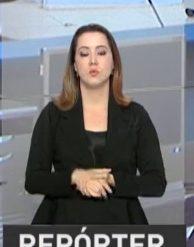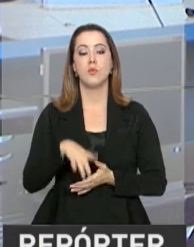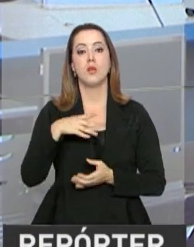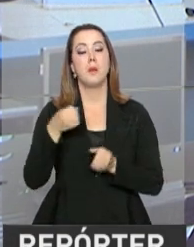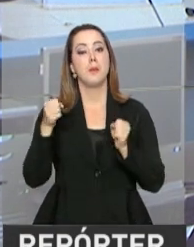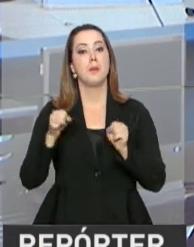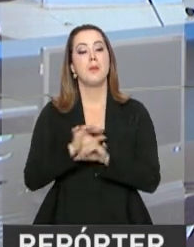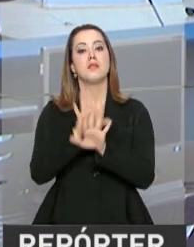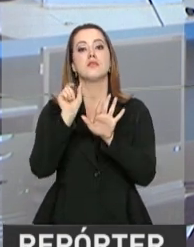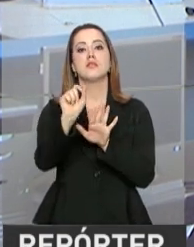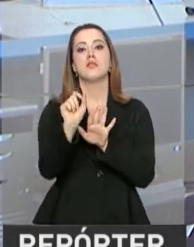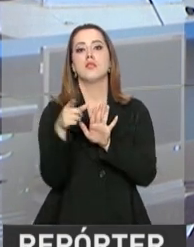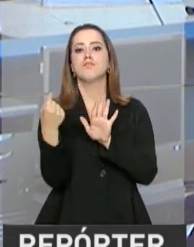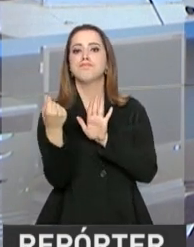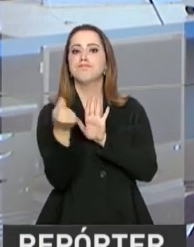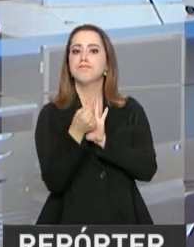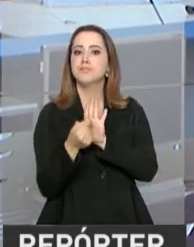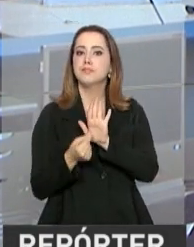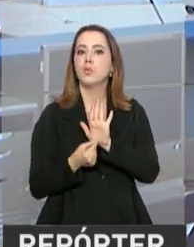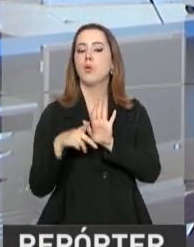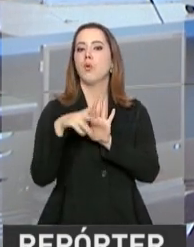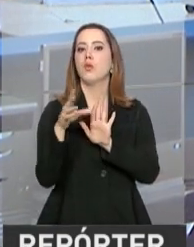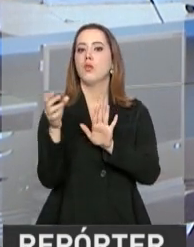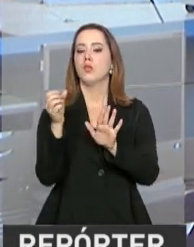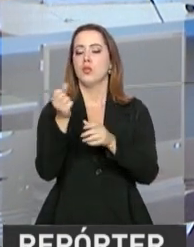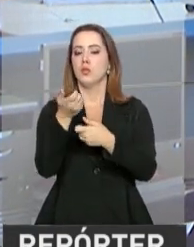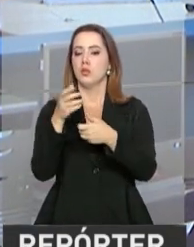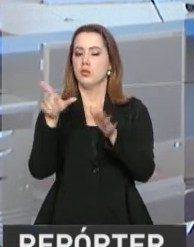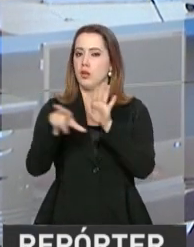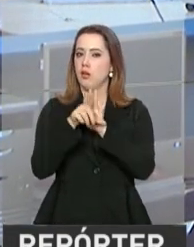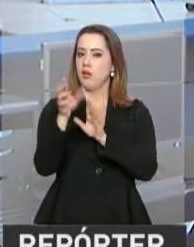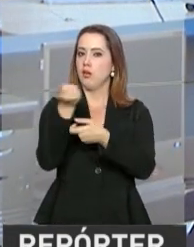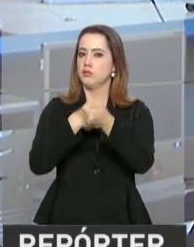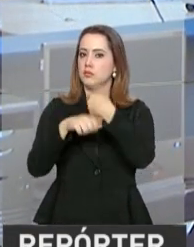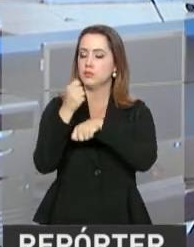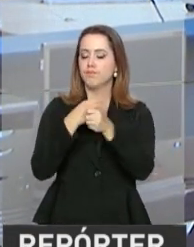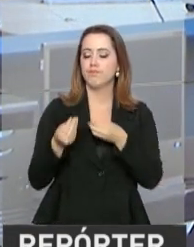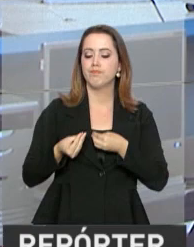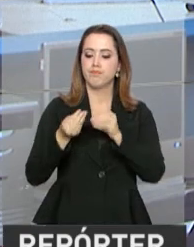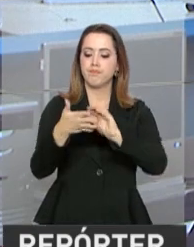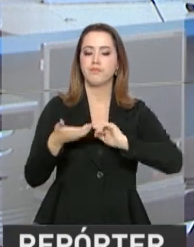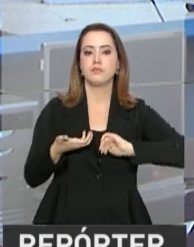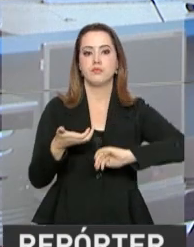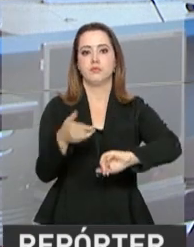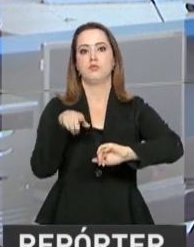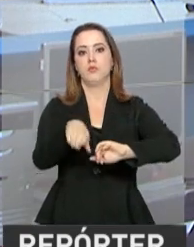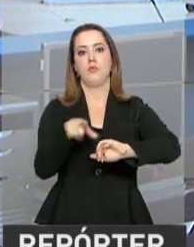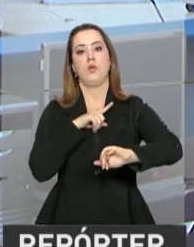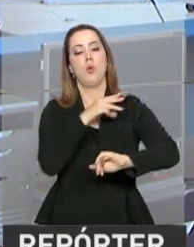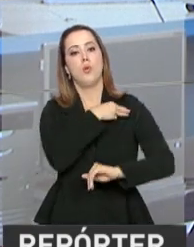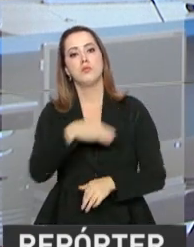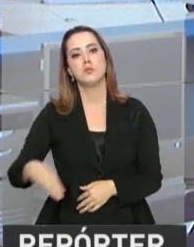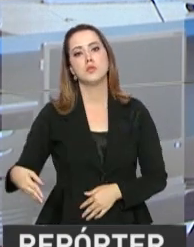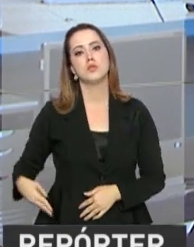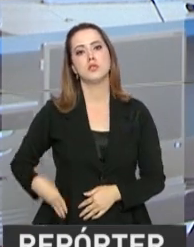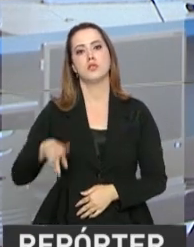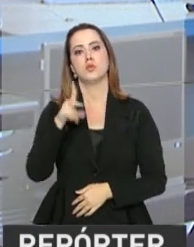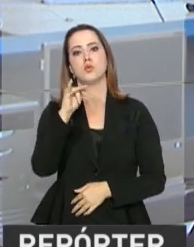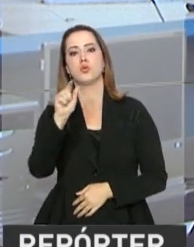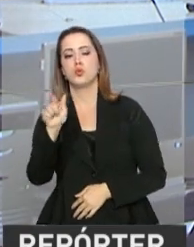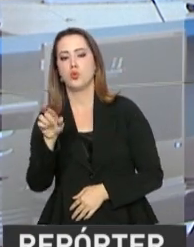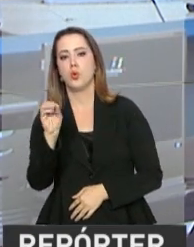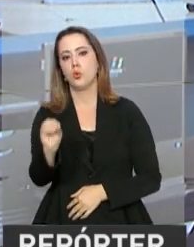Para esclarecer pontos do projeto da lei orçamentária enviada pelo governo ao Congresso Nacional, o ministro interino do Planejamento, Diogo